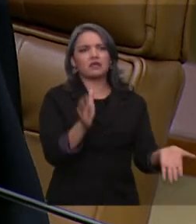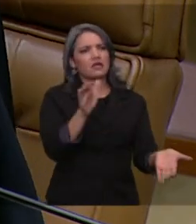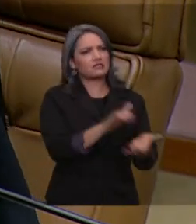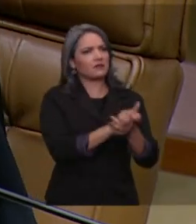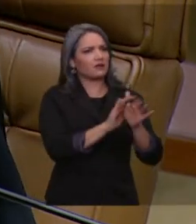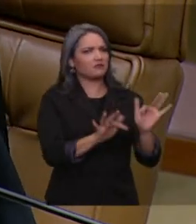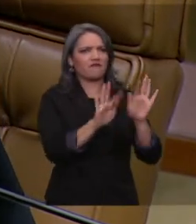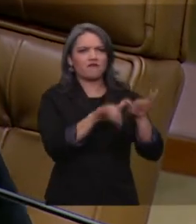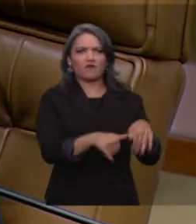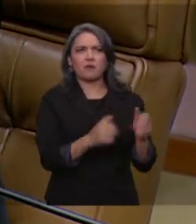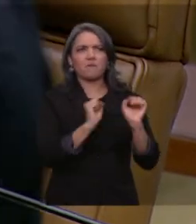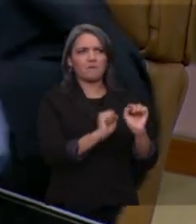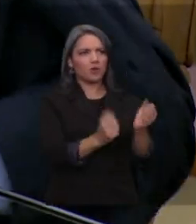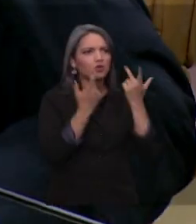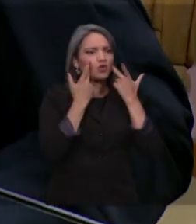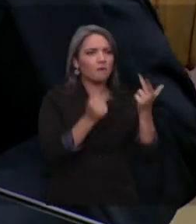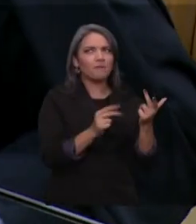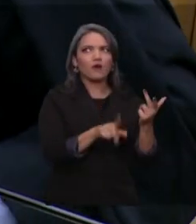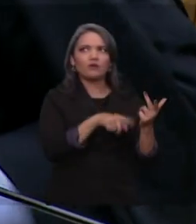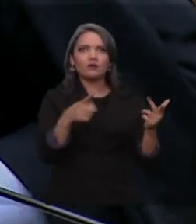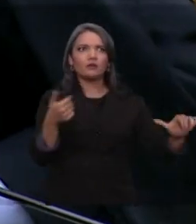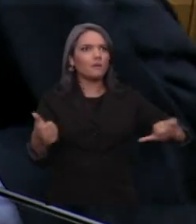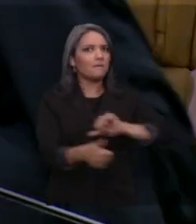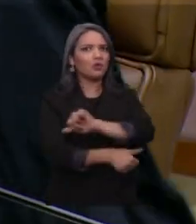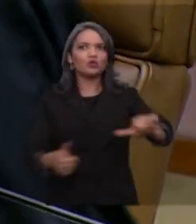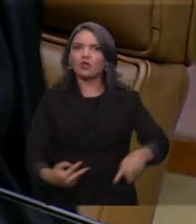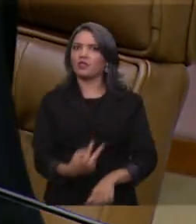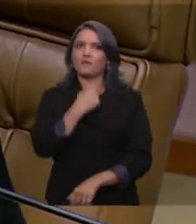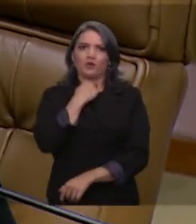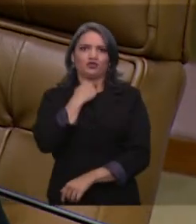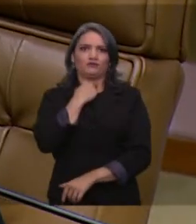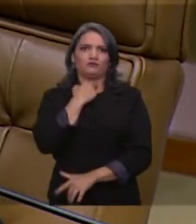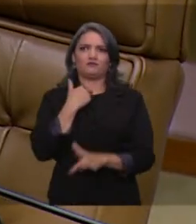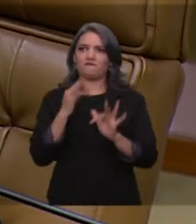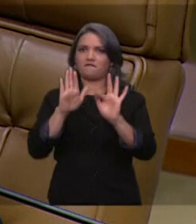de 34, passou a não permitir mais